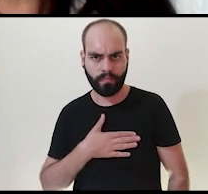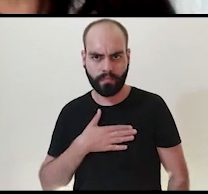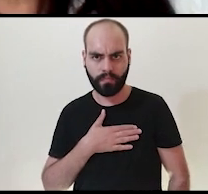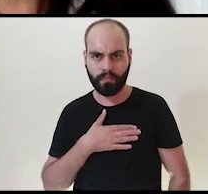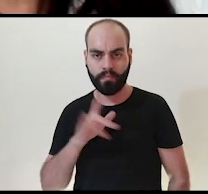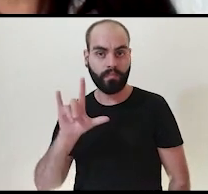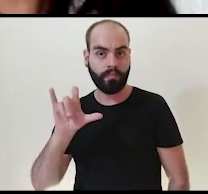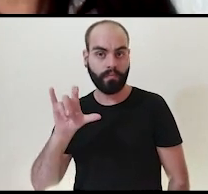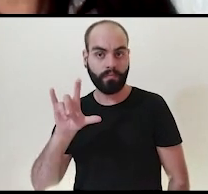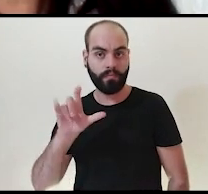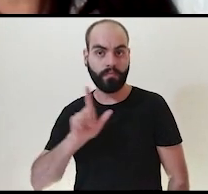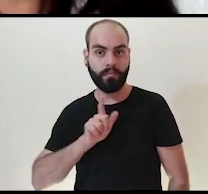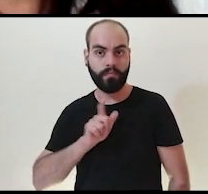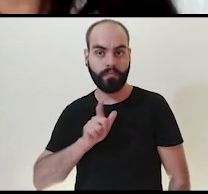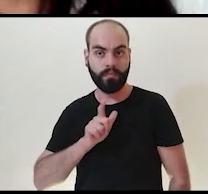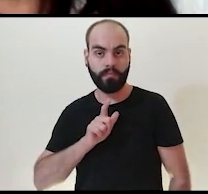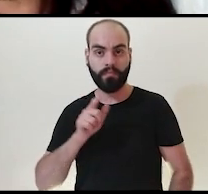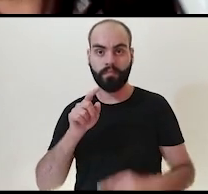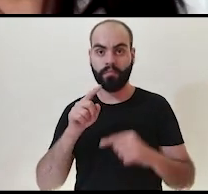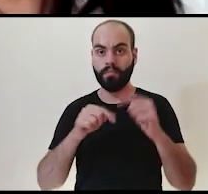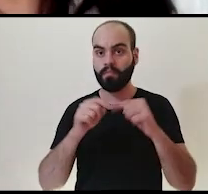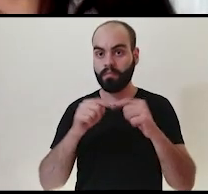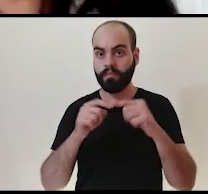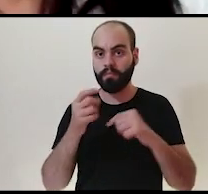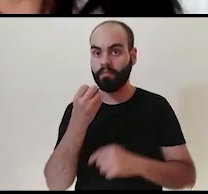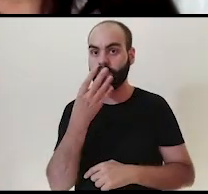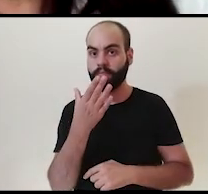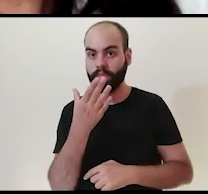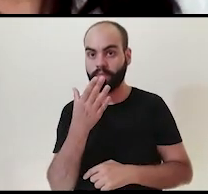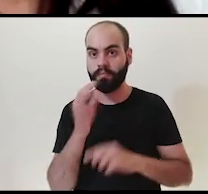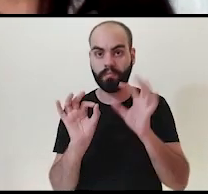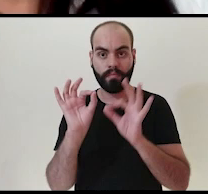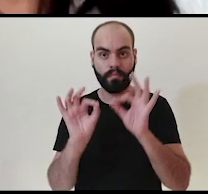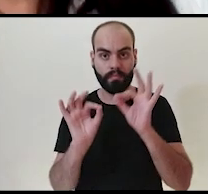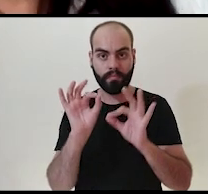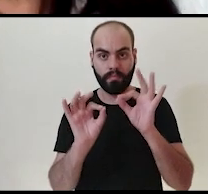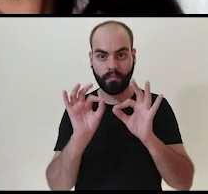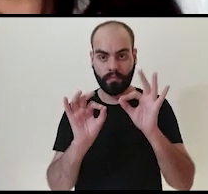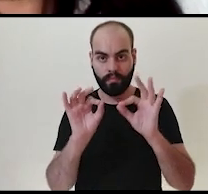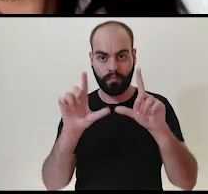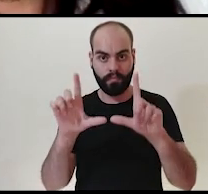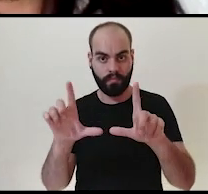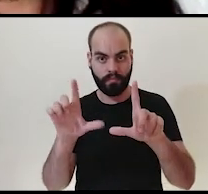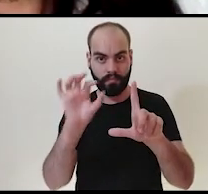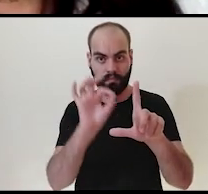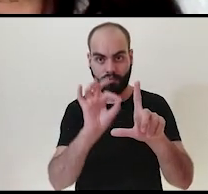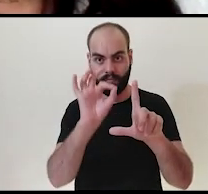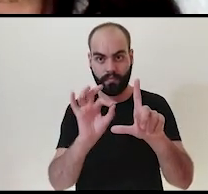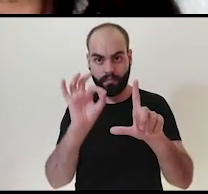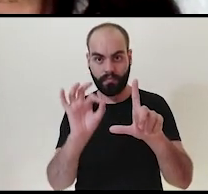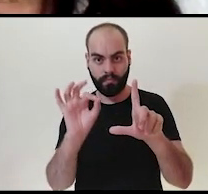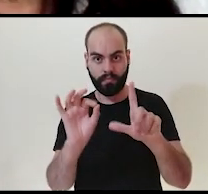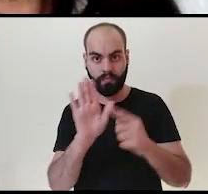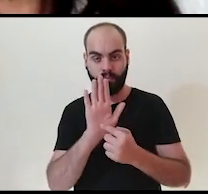próprio Instagram a gente tem ferramentas boas de edição da imagem. E aí, eu até coloquei passo a